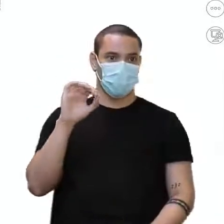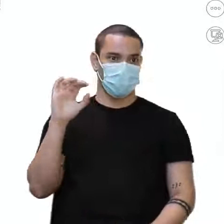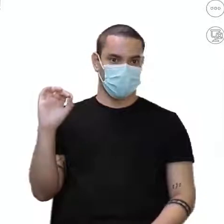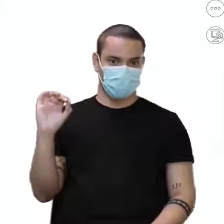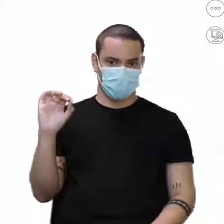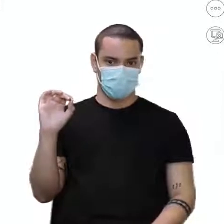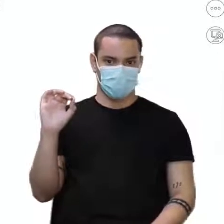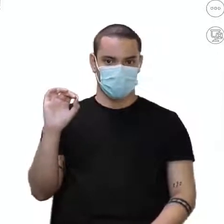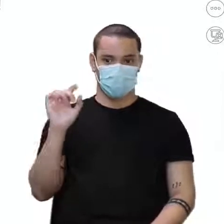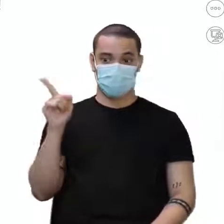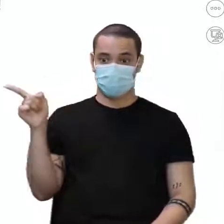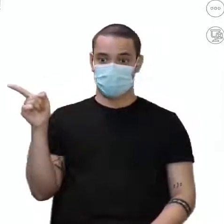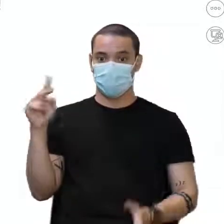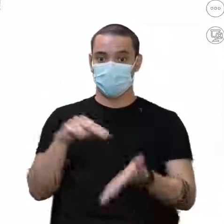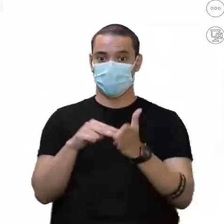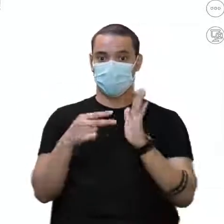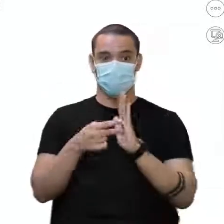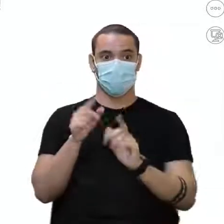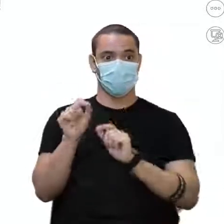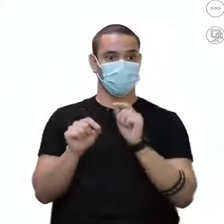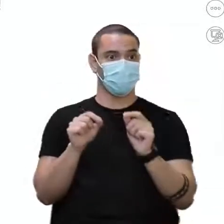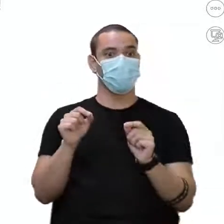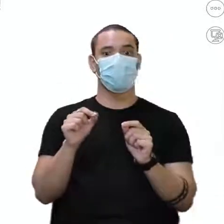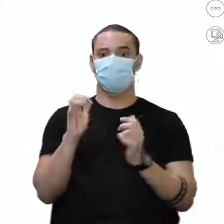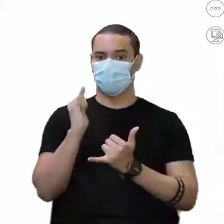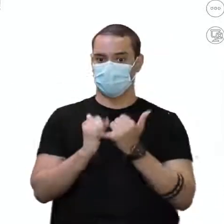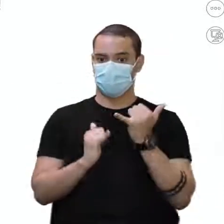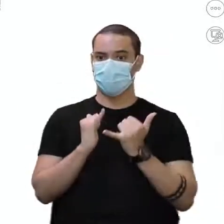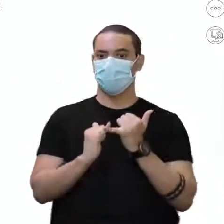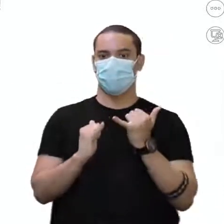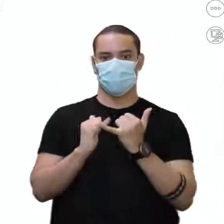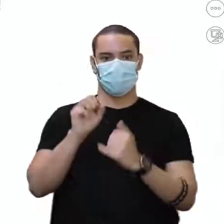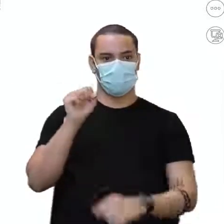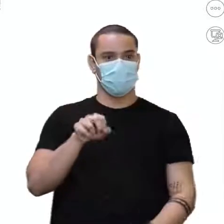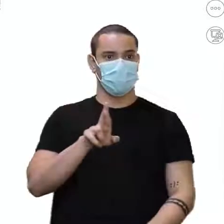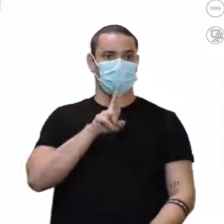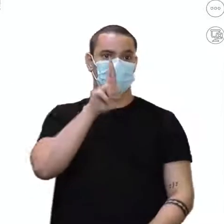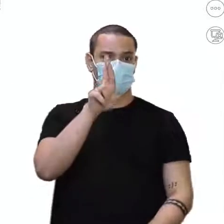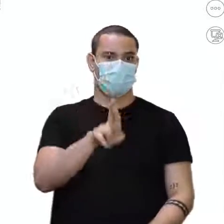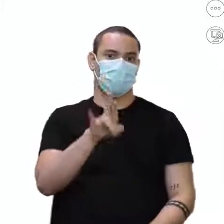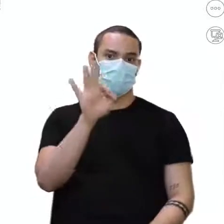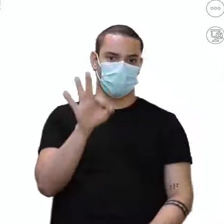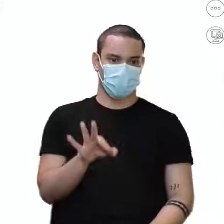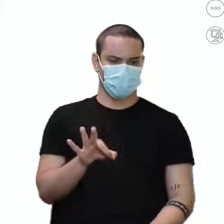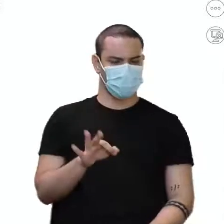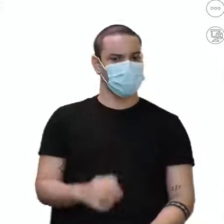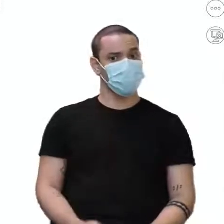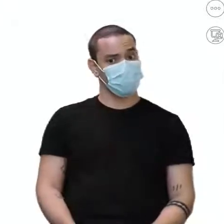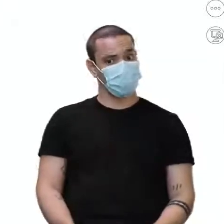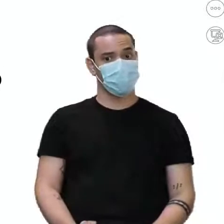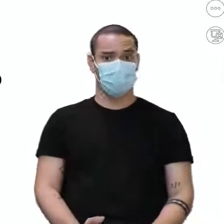4.00. Aqui está me parece mais que isso seria a resposta correta. Será?